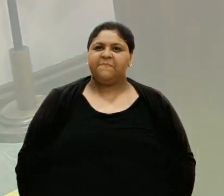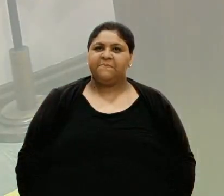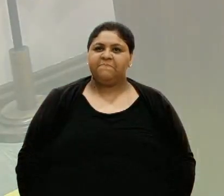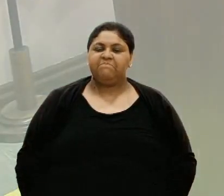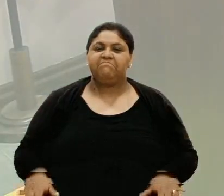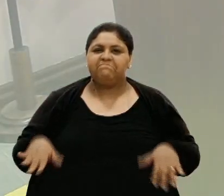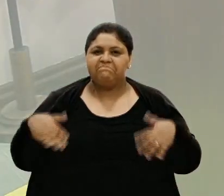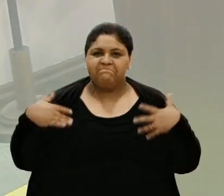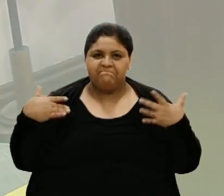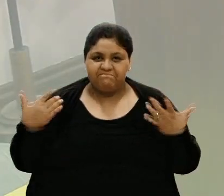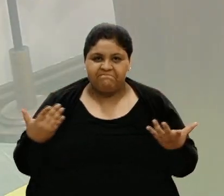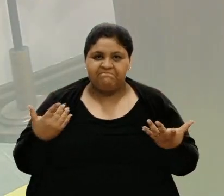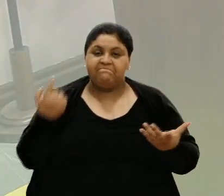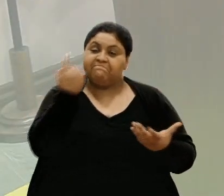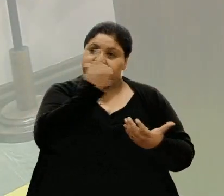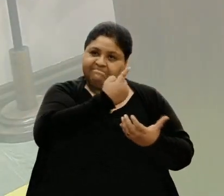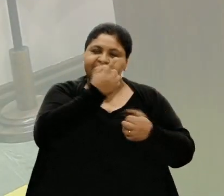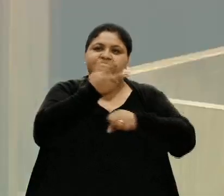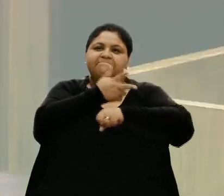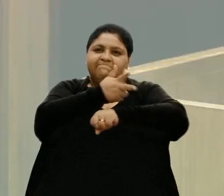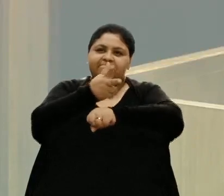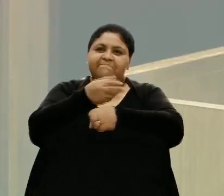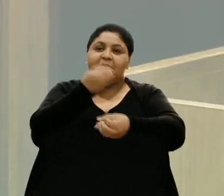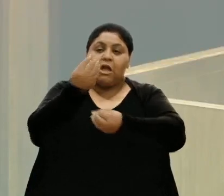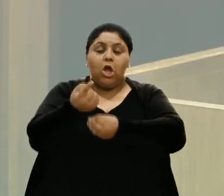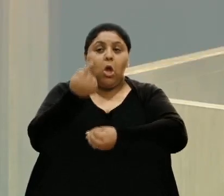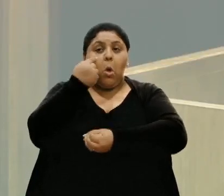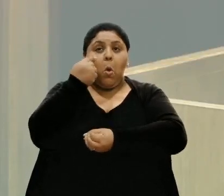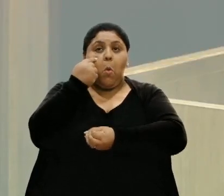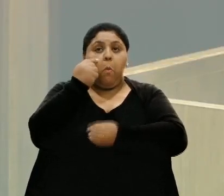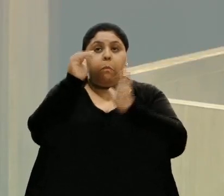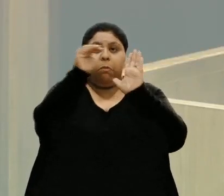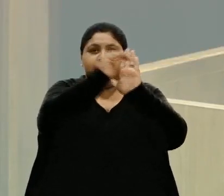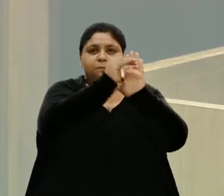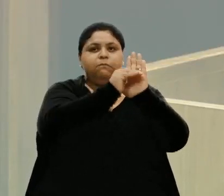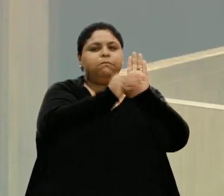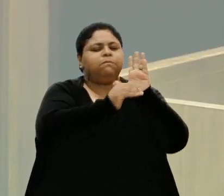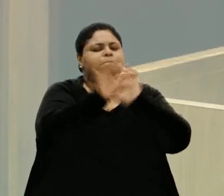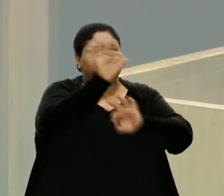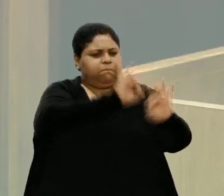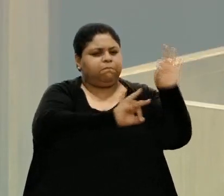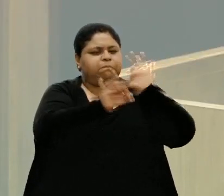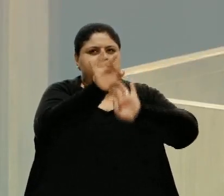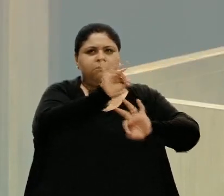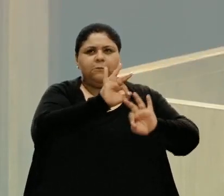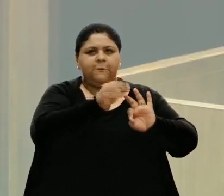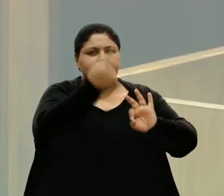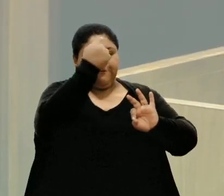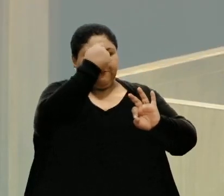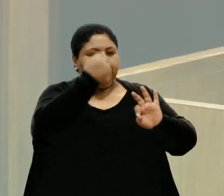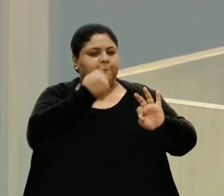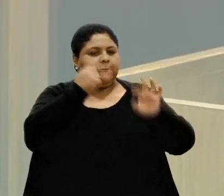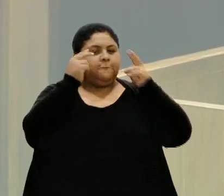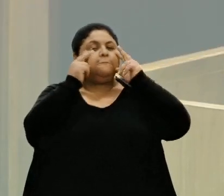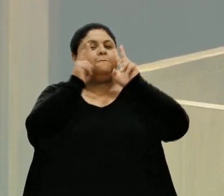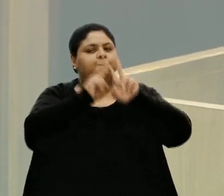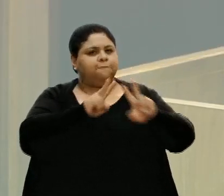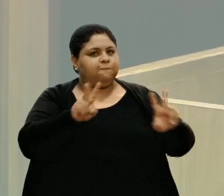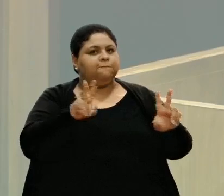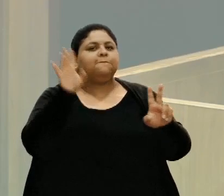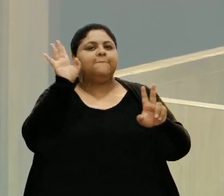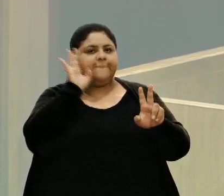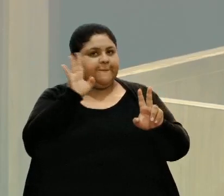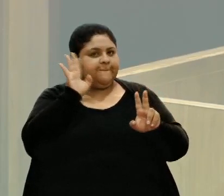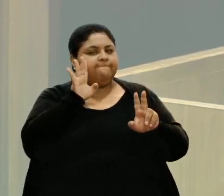Bom, gente, esse é o nosso vídeo. Como vocês viram, um roteiro bem organizado, uma identidade visual muito